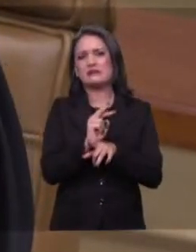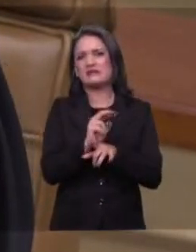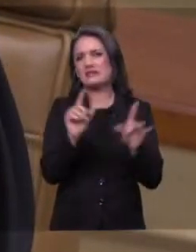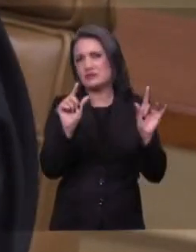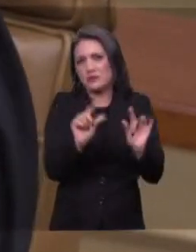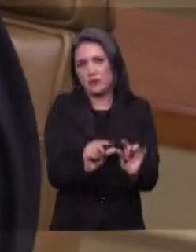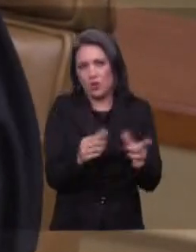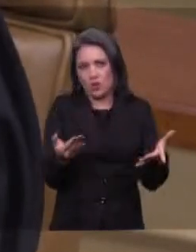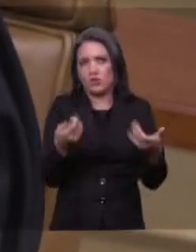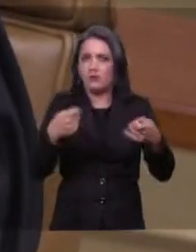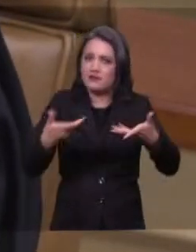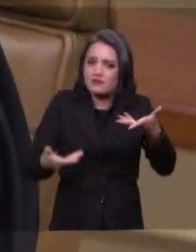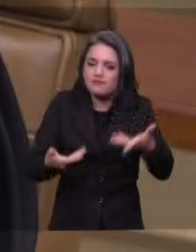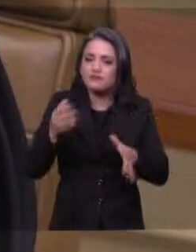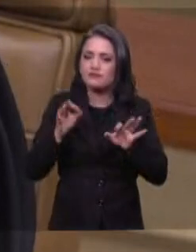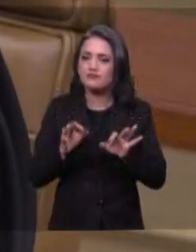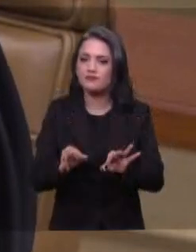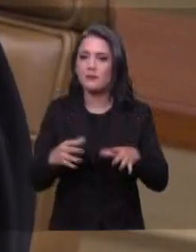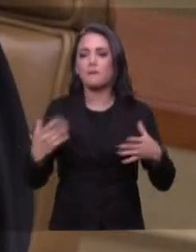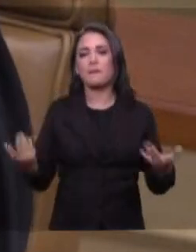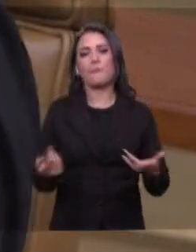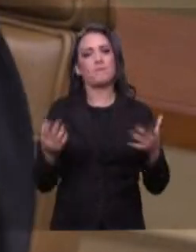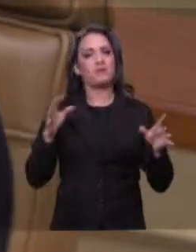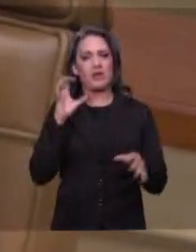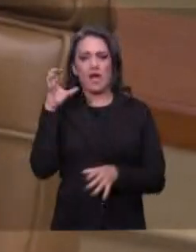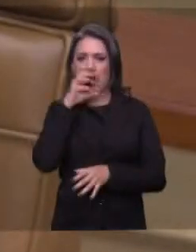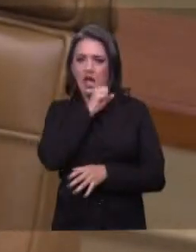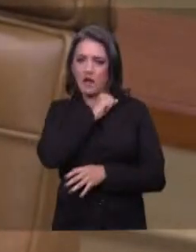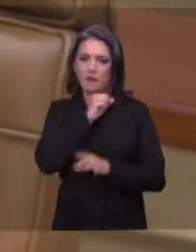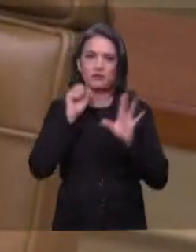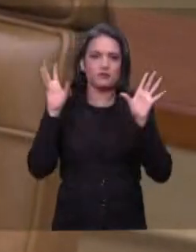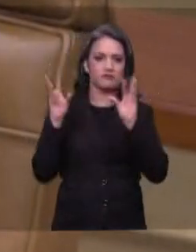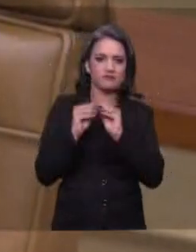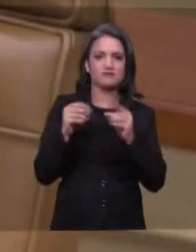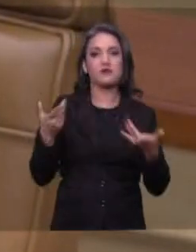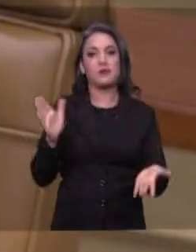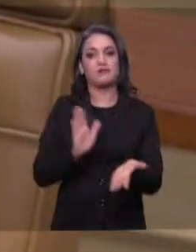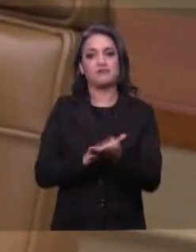com essas rápidas observações e